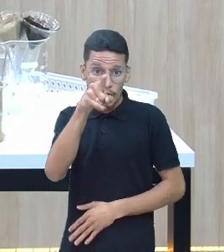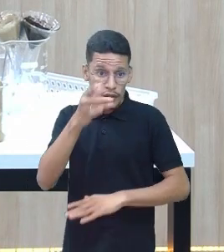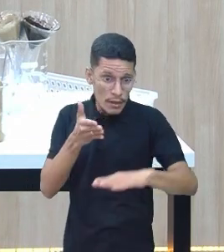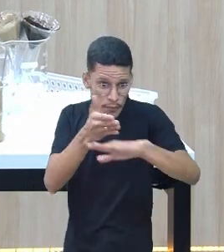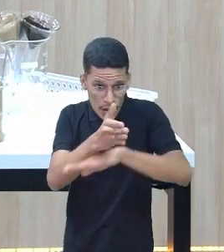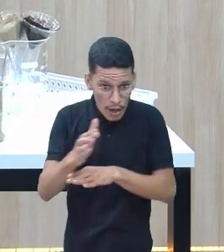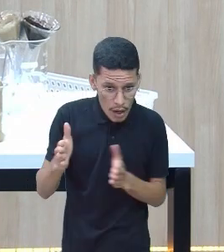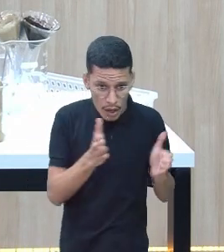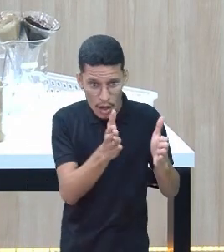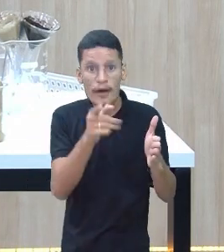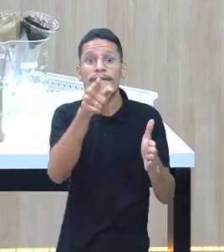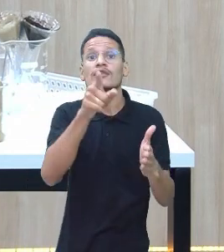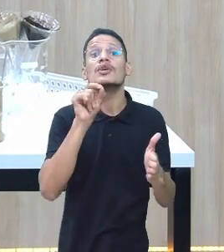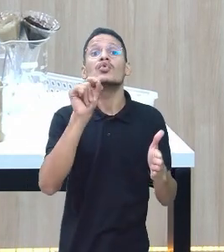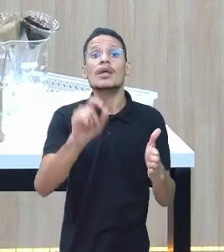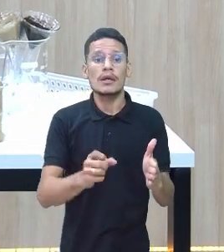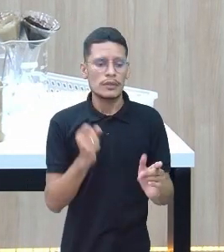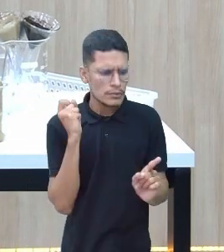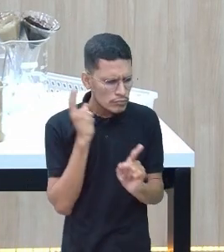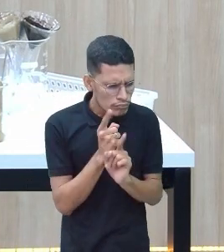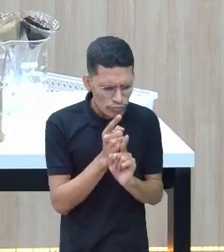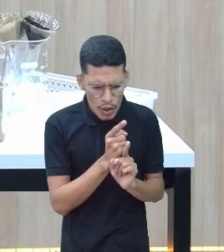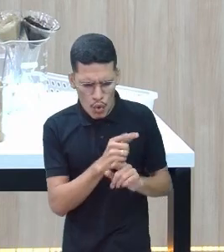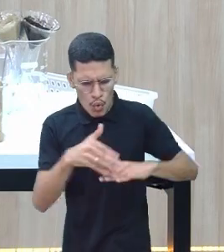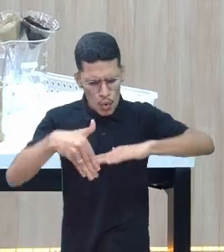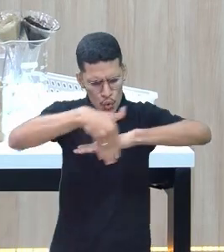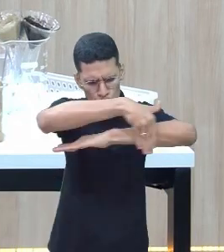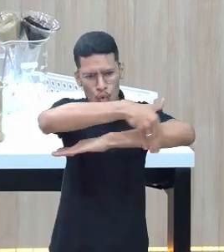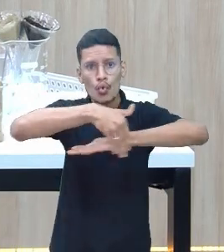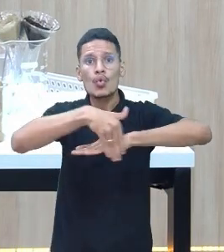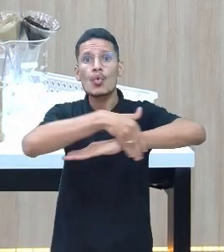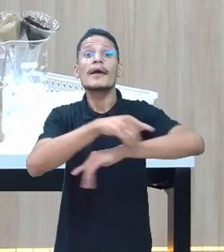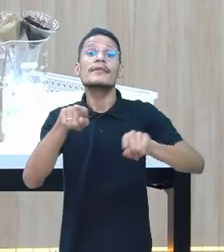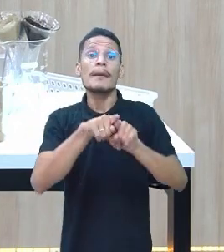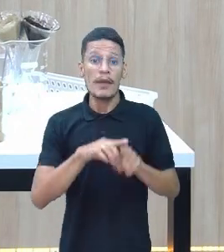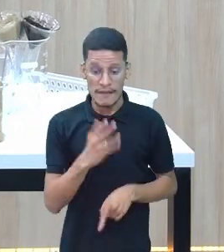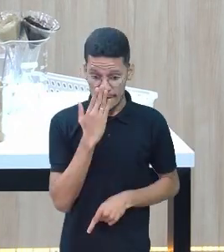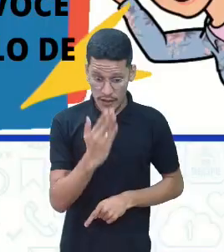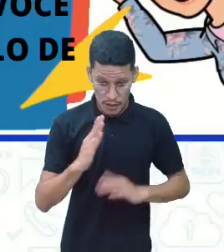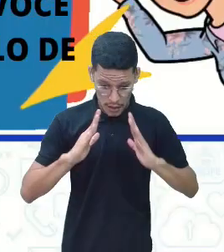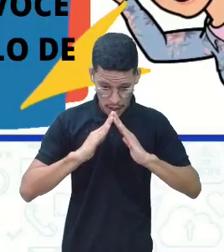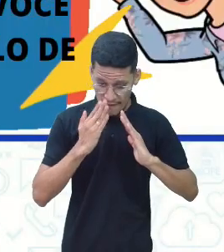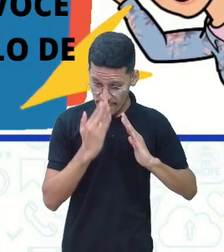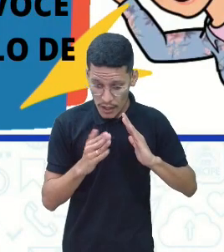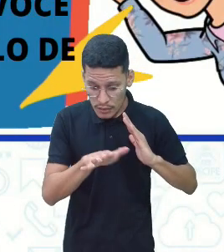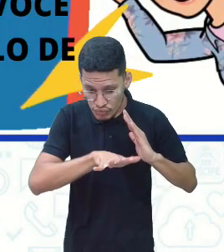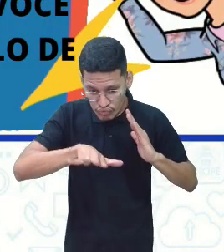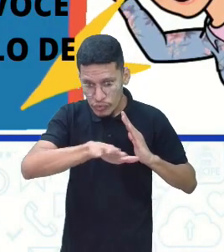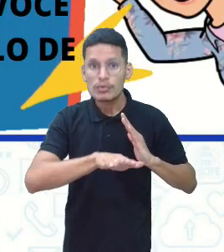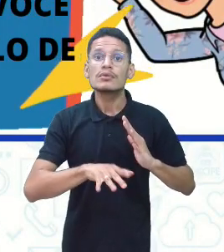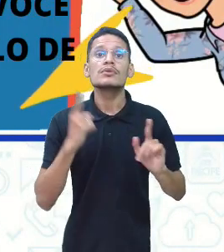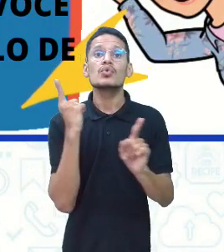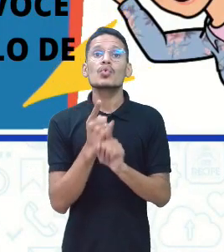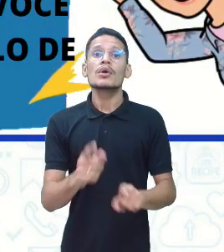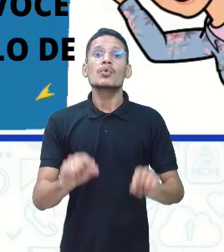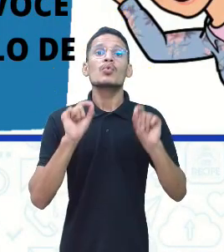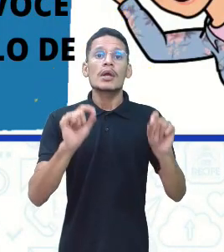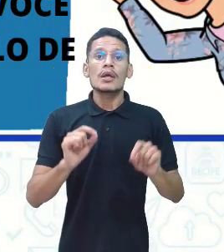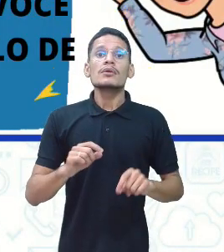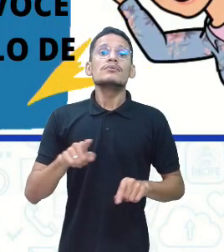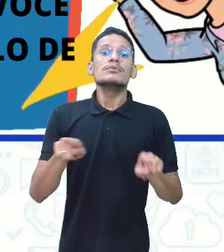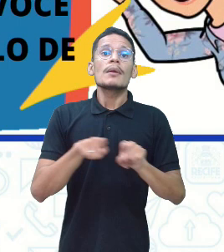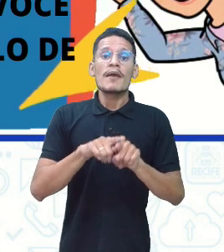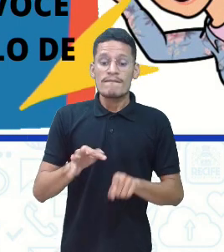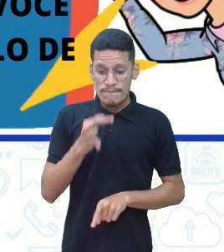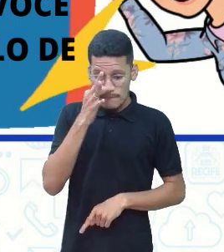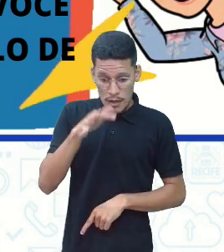gostaria que vocês olhassem a rua, o quintal da casa de vocês, o jardim da escola e anotem